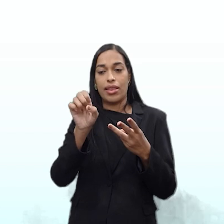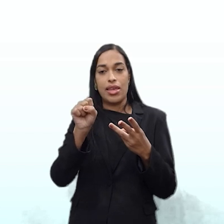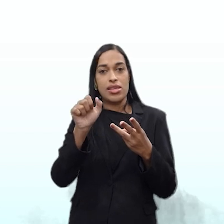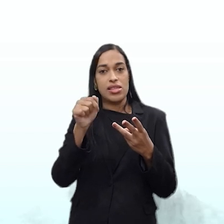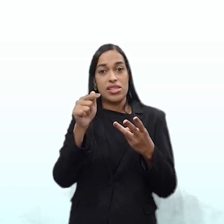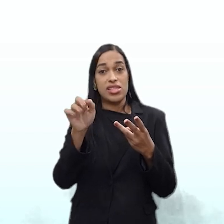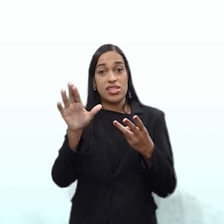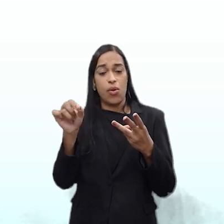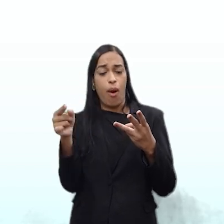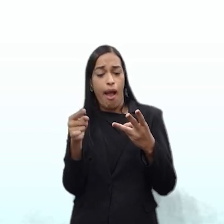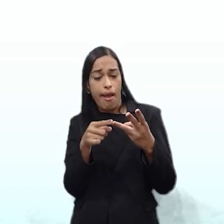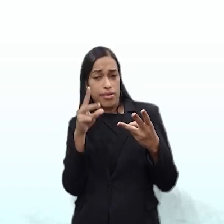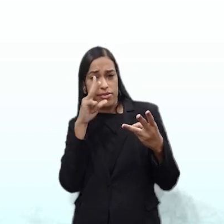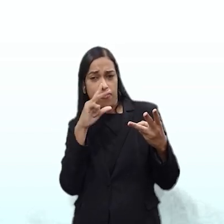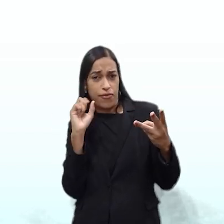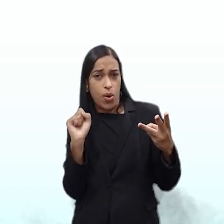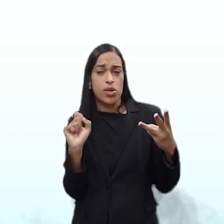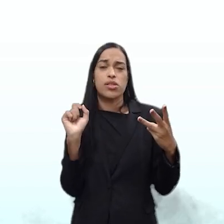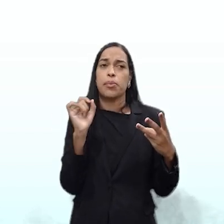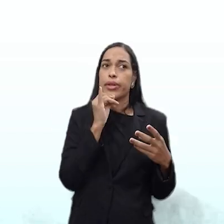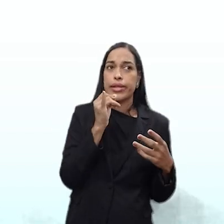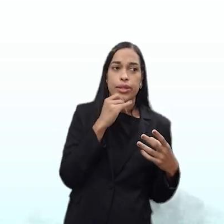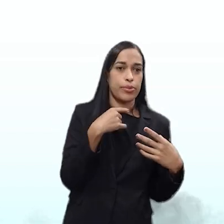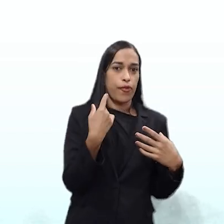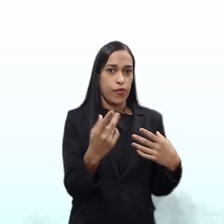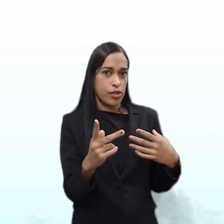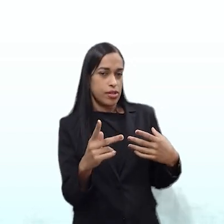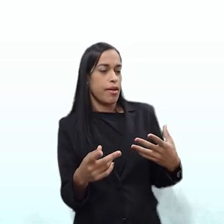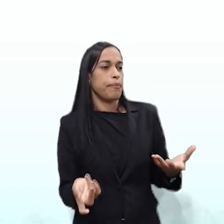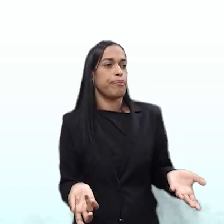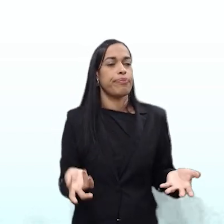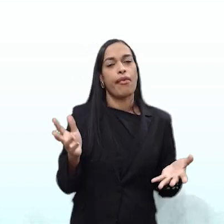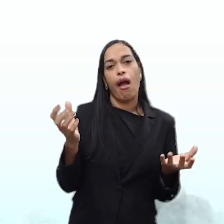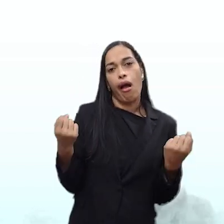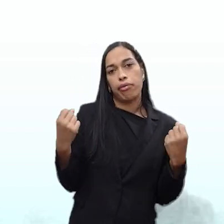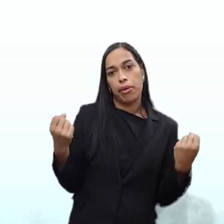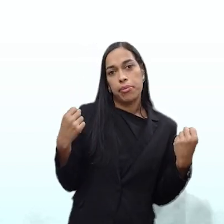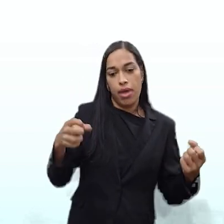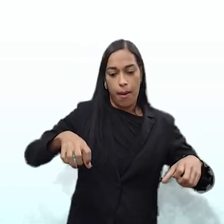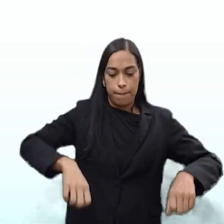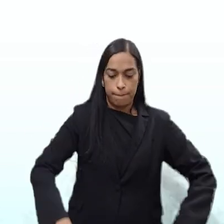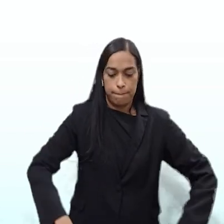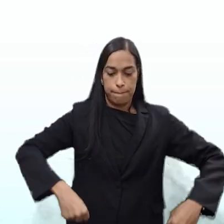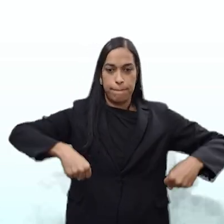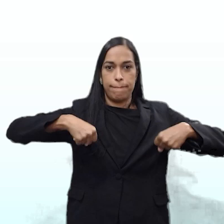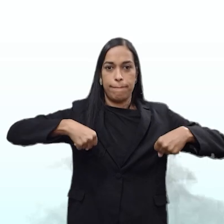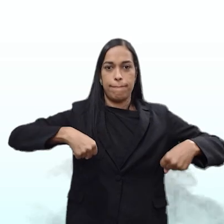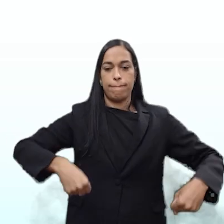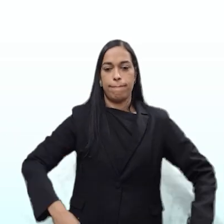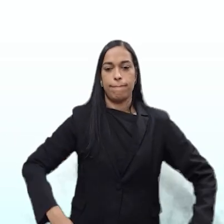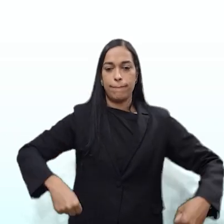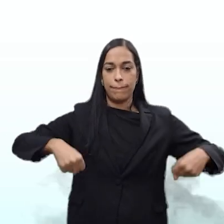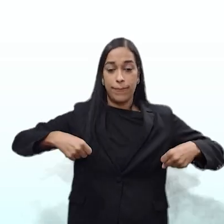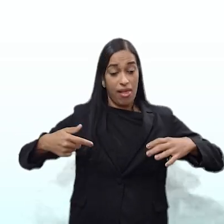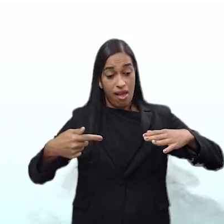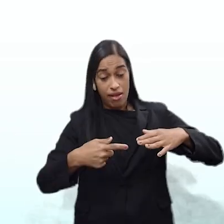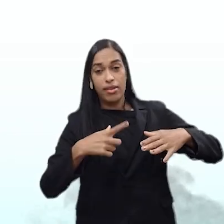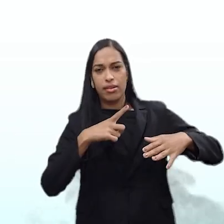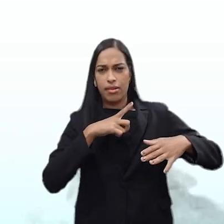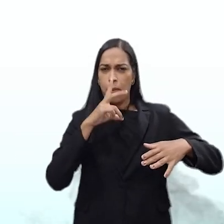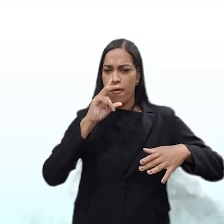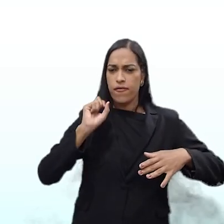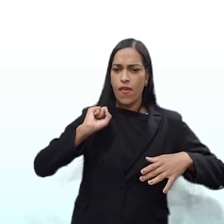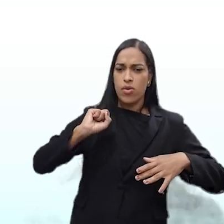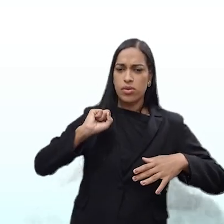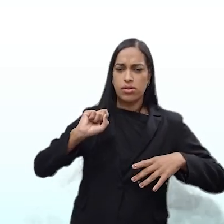pela existência de um fio. Quando você está na academia, que você está fazendo um levantamento, aqueles cabos de aço eles estão ali transmitindo uma